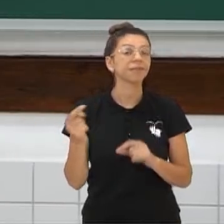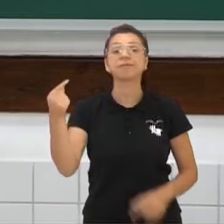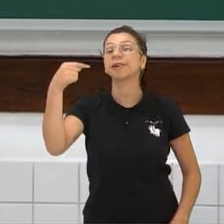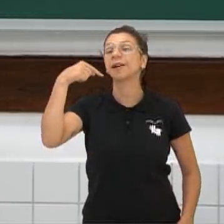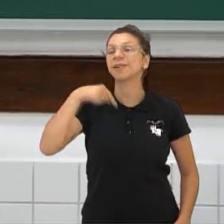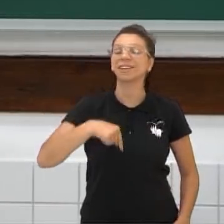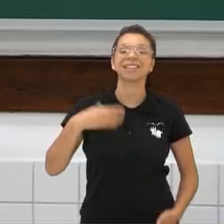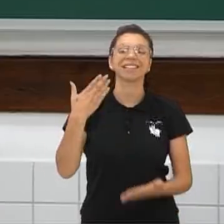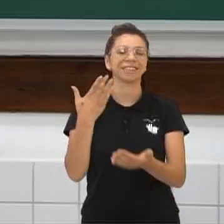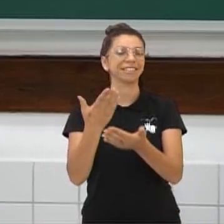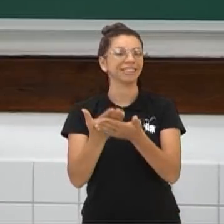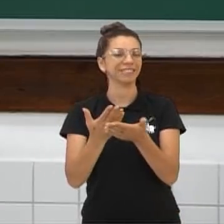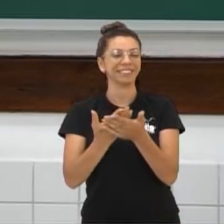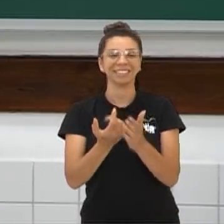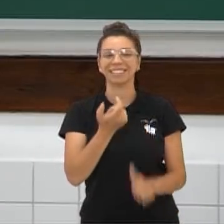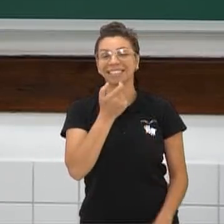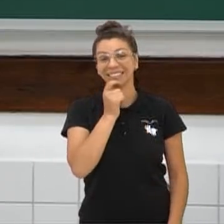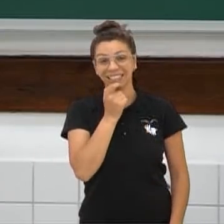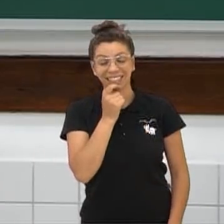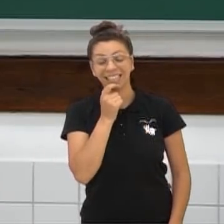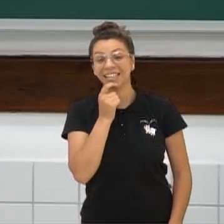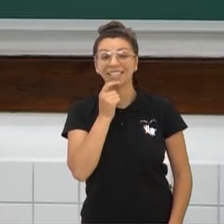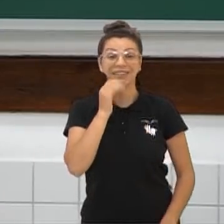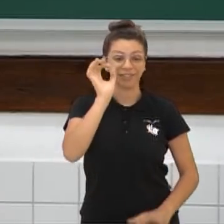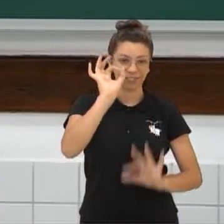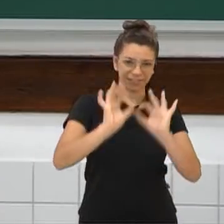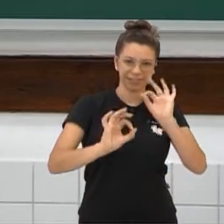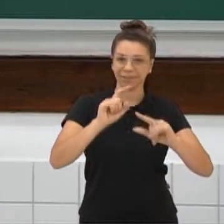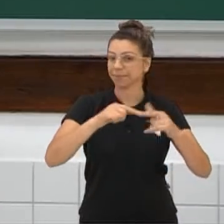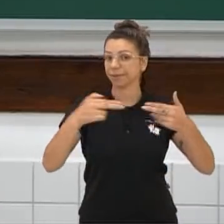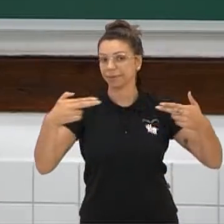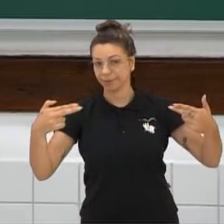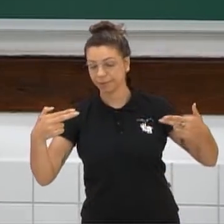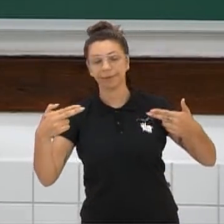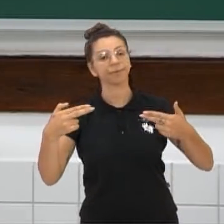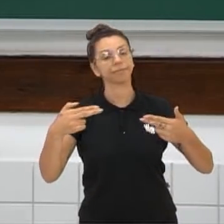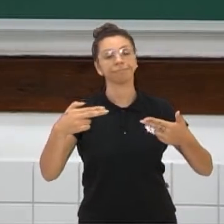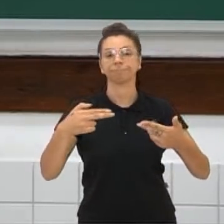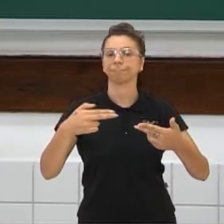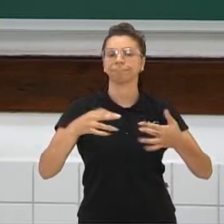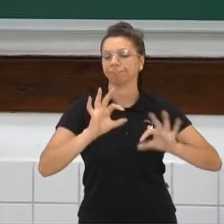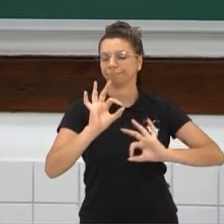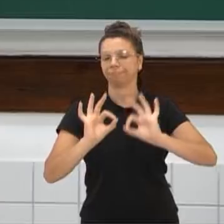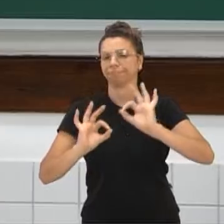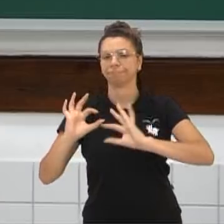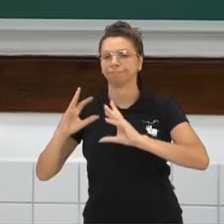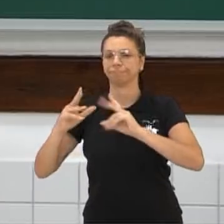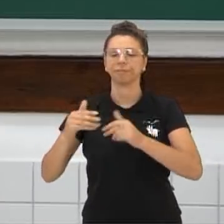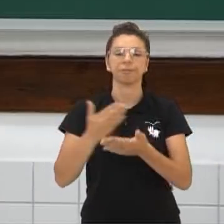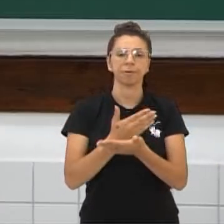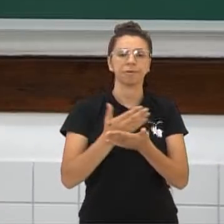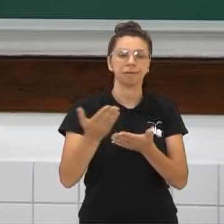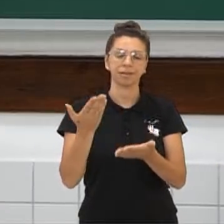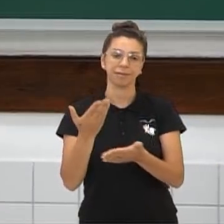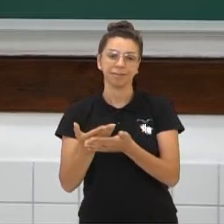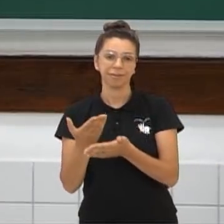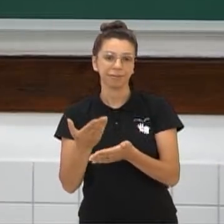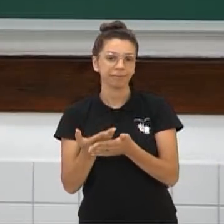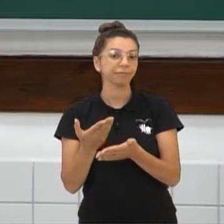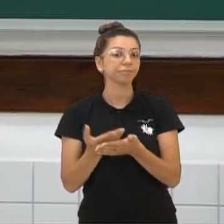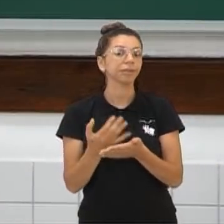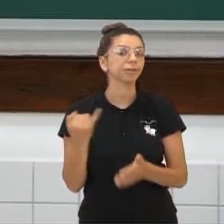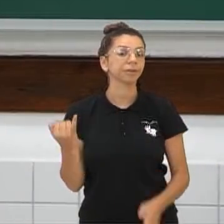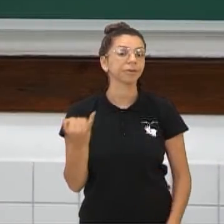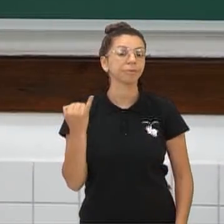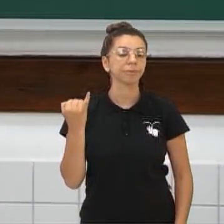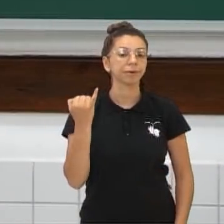para mais uma aula de inglês. Já pegue seu material aí, deixe suas coisas organizadas que nós vamos começar a nossa aula. É